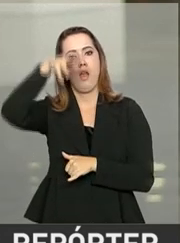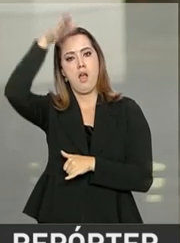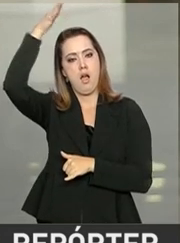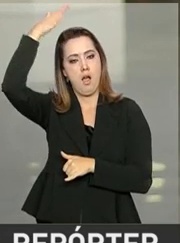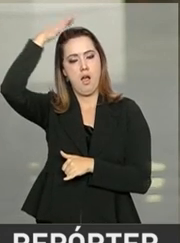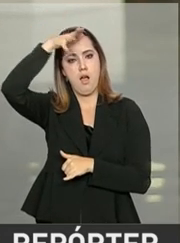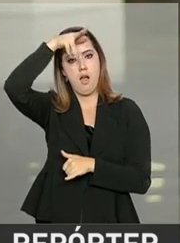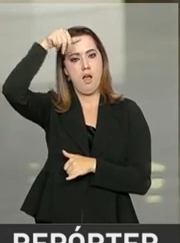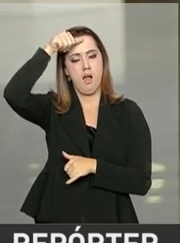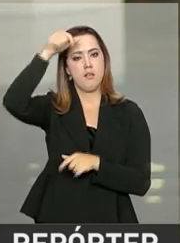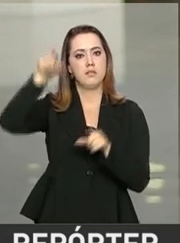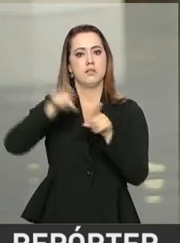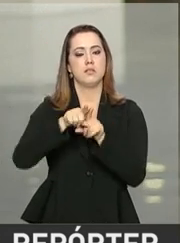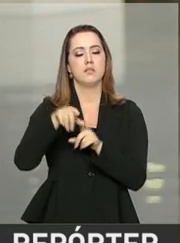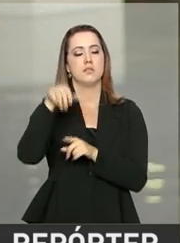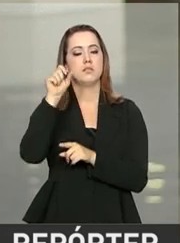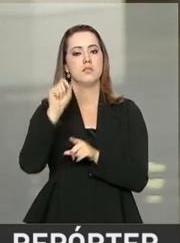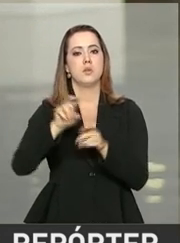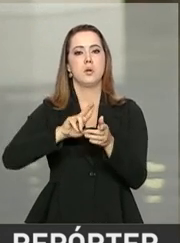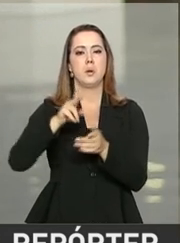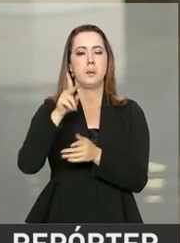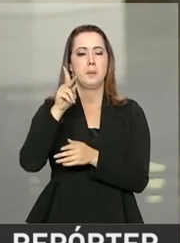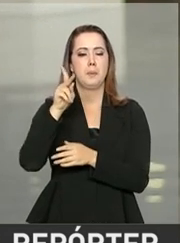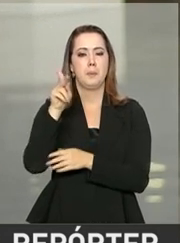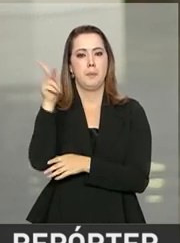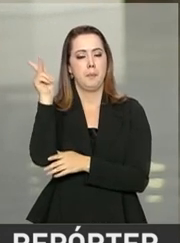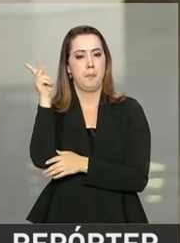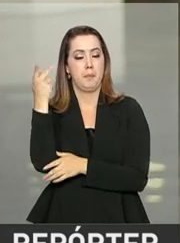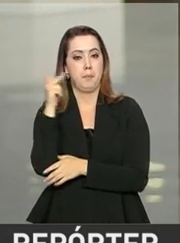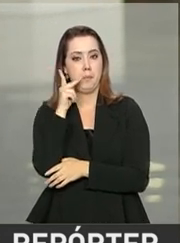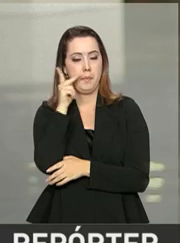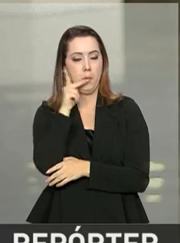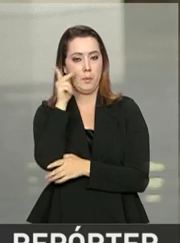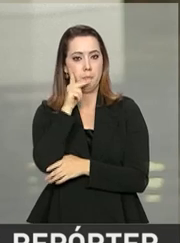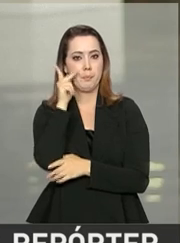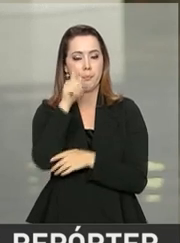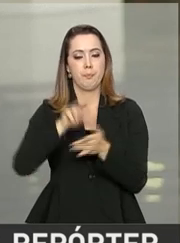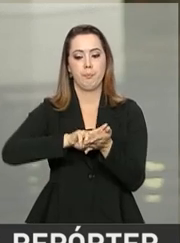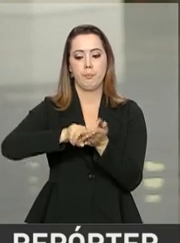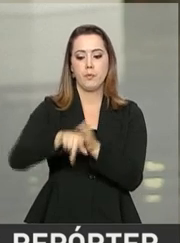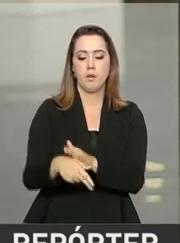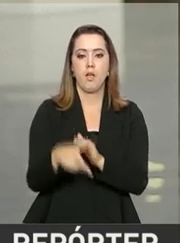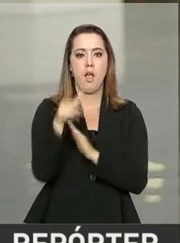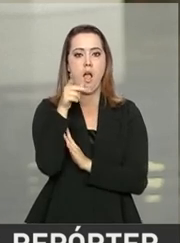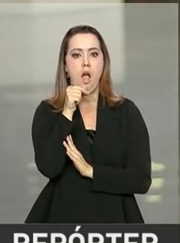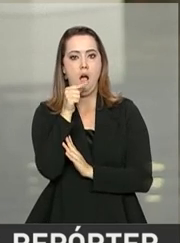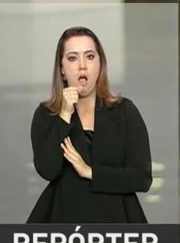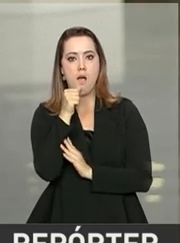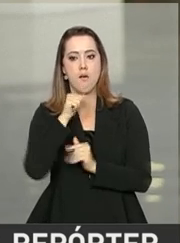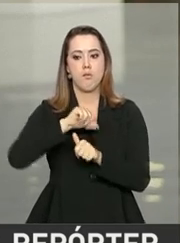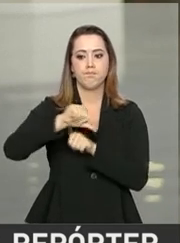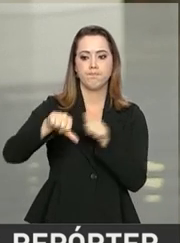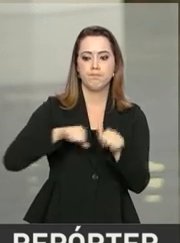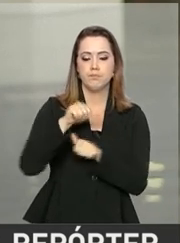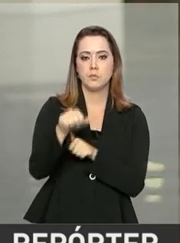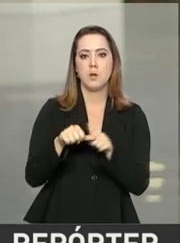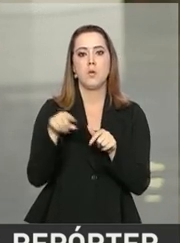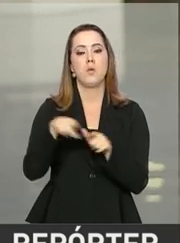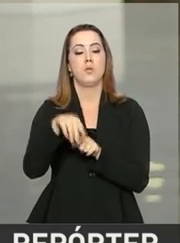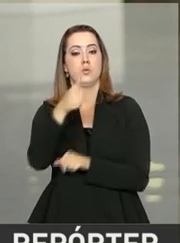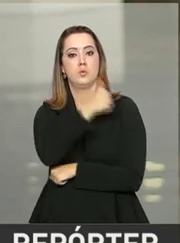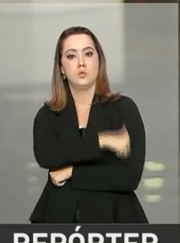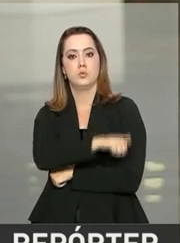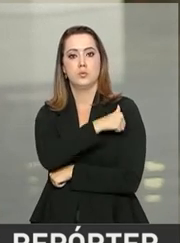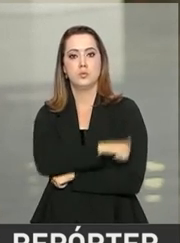Alagoas, Amazonas, Rondônia e Piauí, e também as empresas de distribuição de água e coleta e tratamento de esgoto do Rio